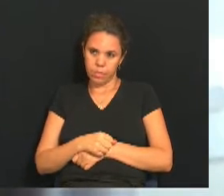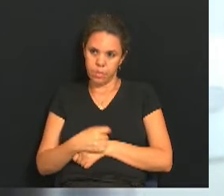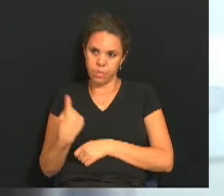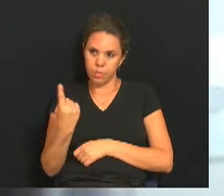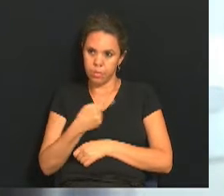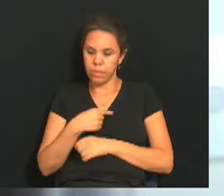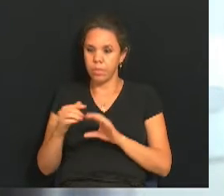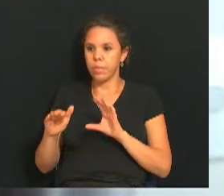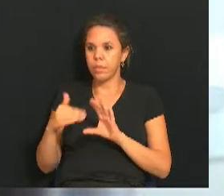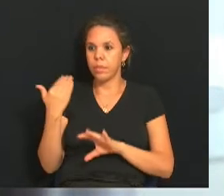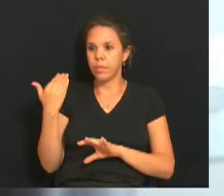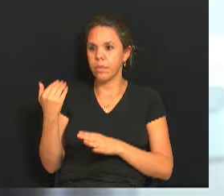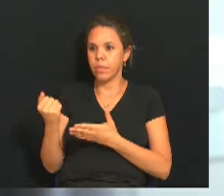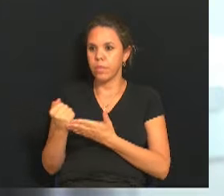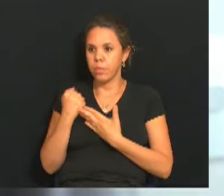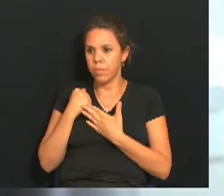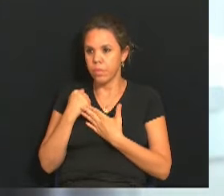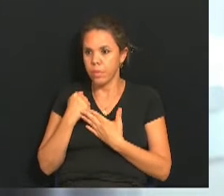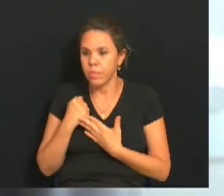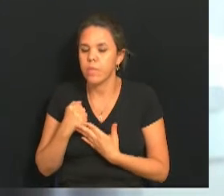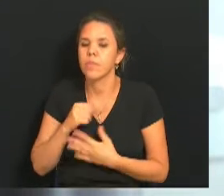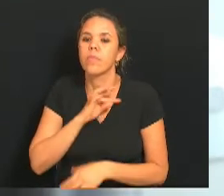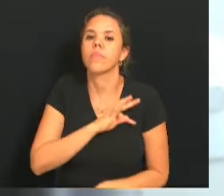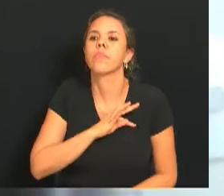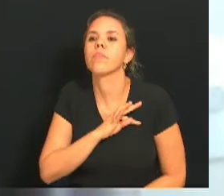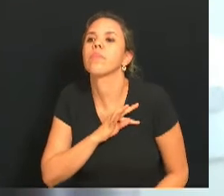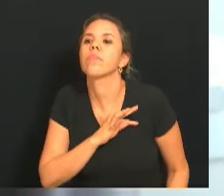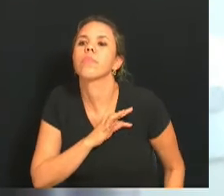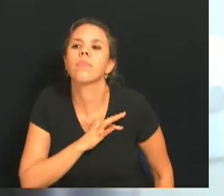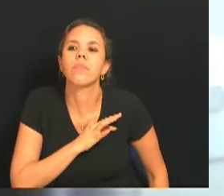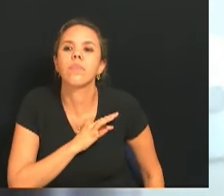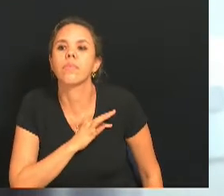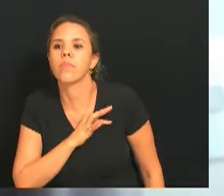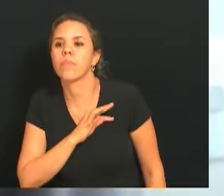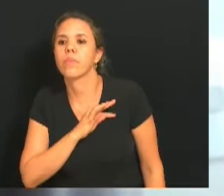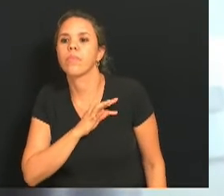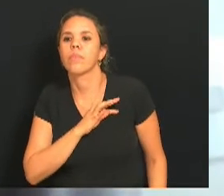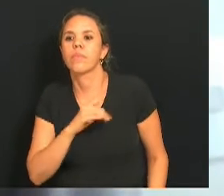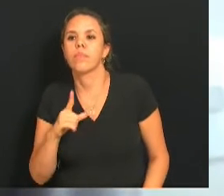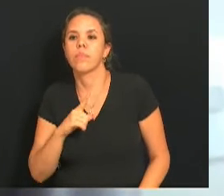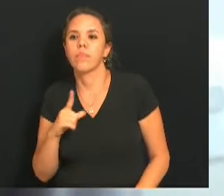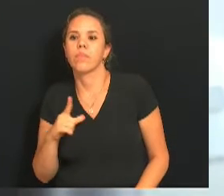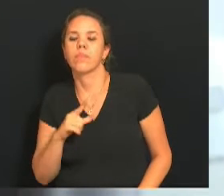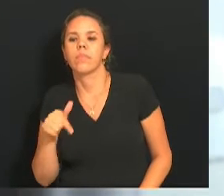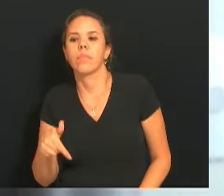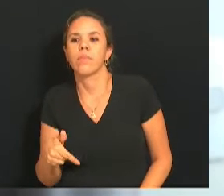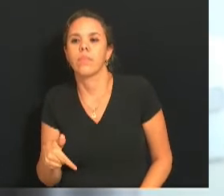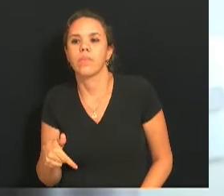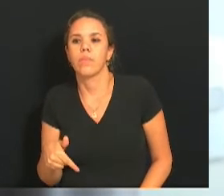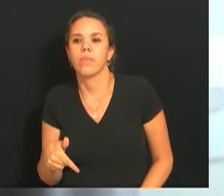essas contribuições de maneira técnica, fizemos a tabulação disso, e, inclusive, essa